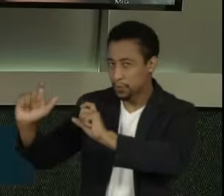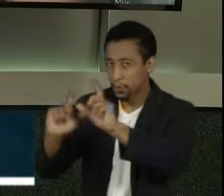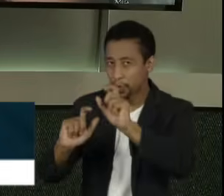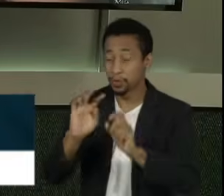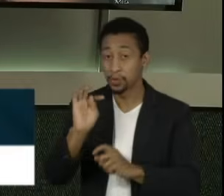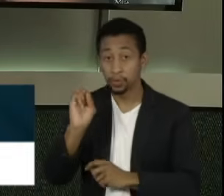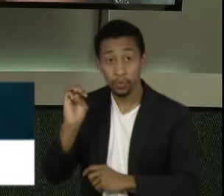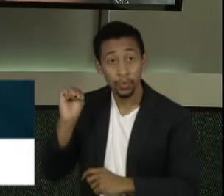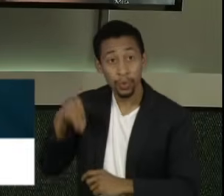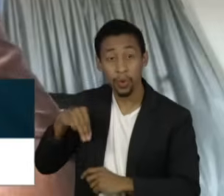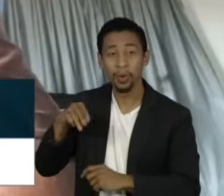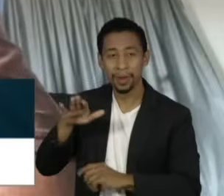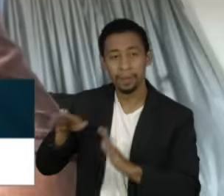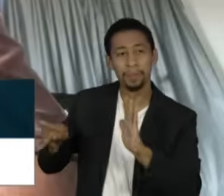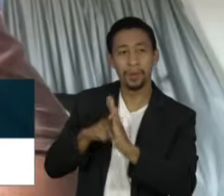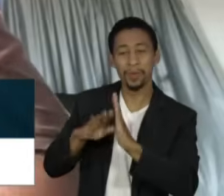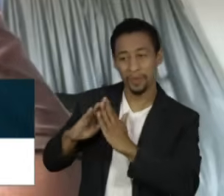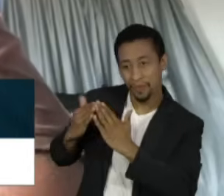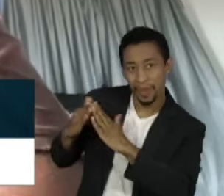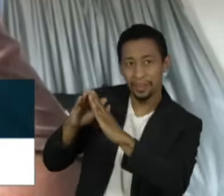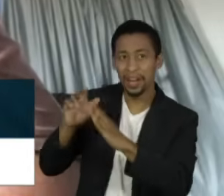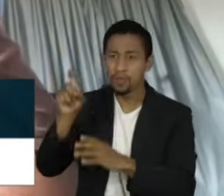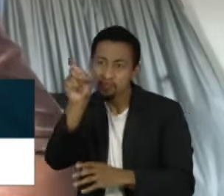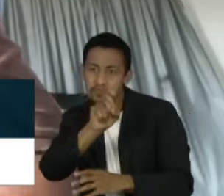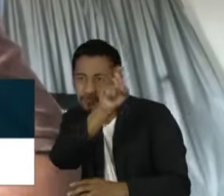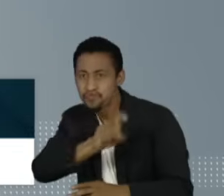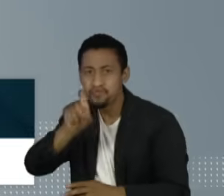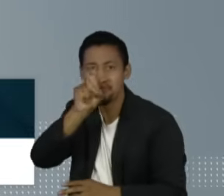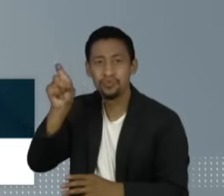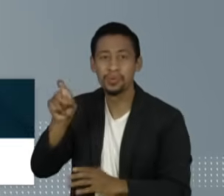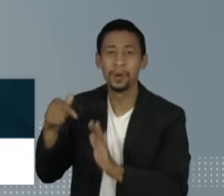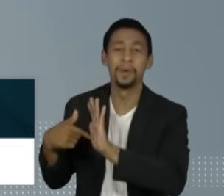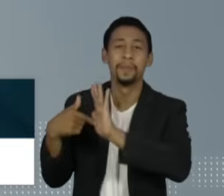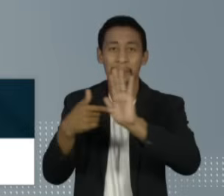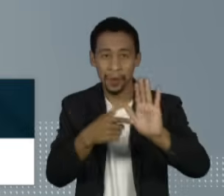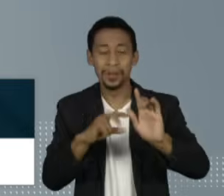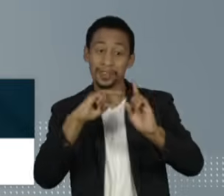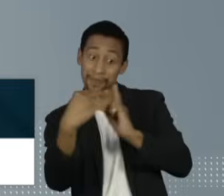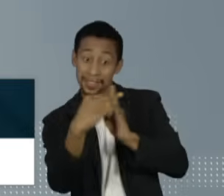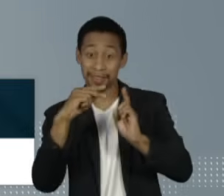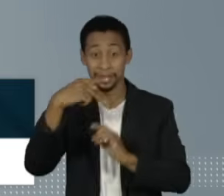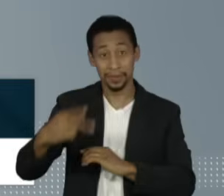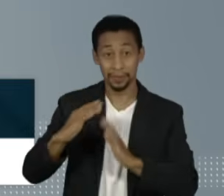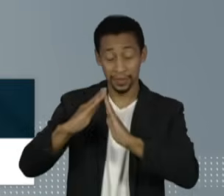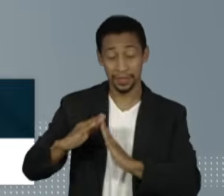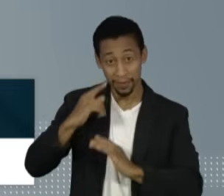projeto Favelagrafia, que mostra as periferias com o olhar dos moradores. A gente volta já.